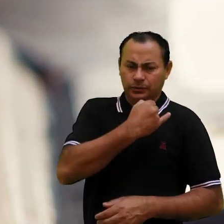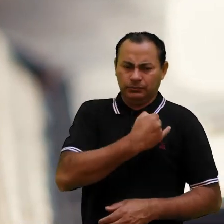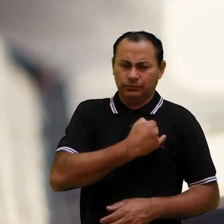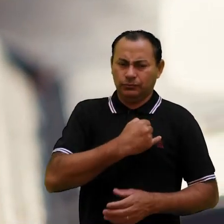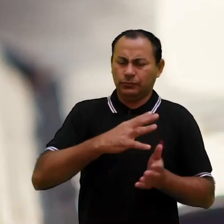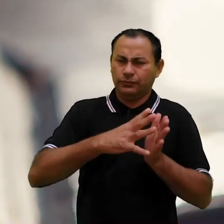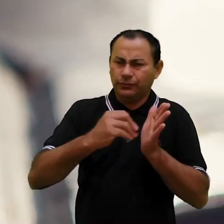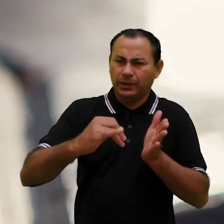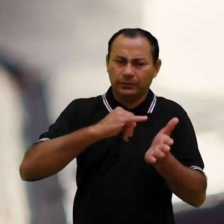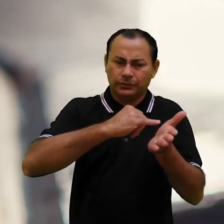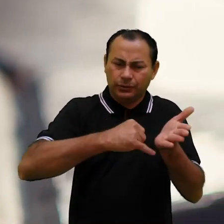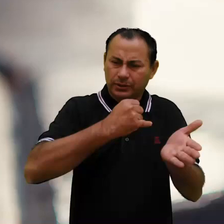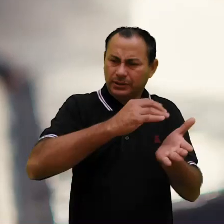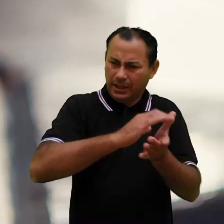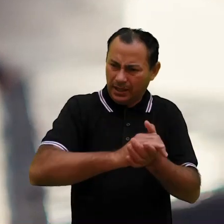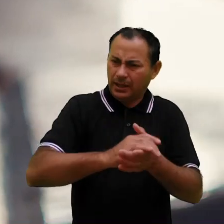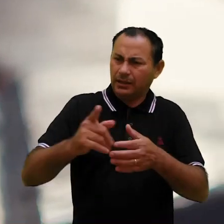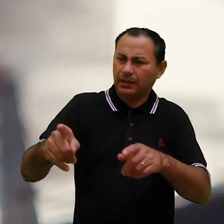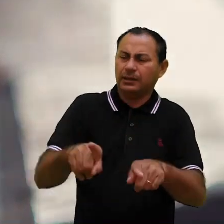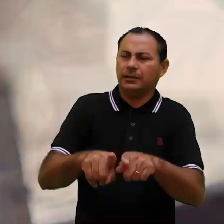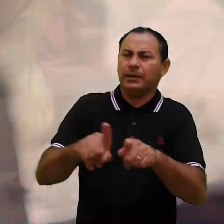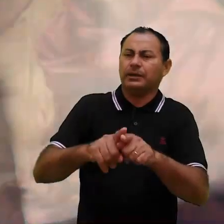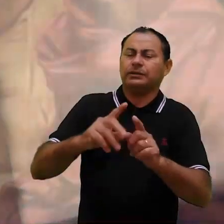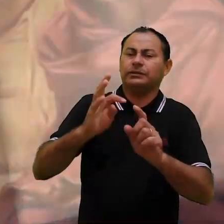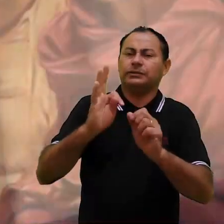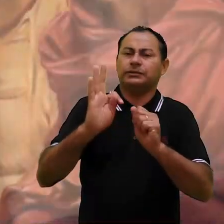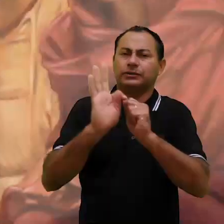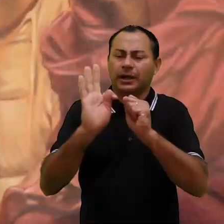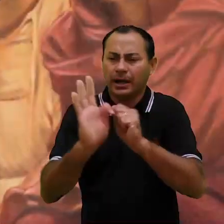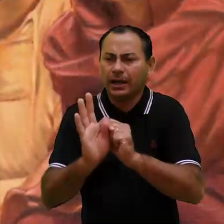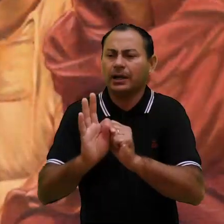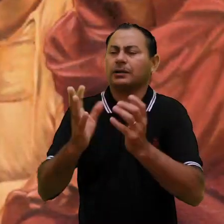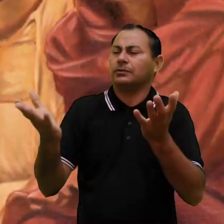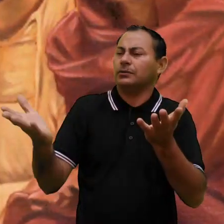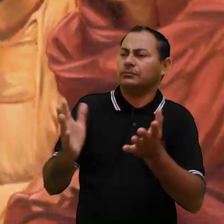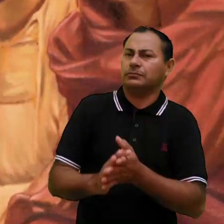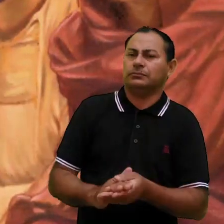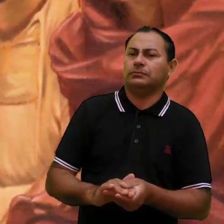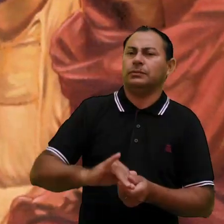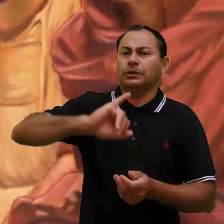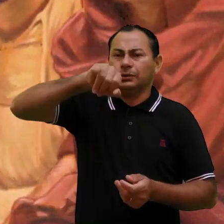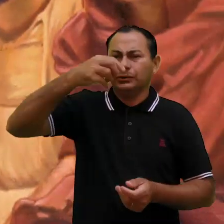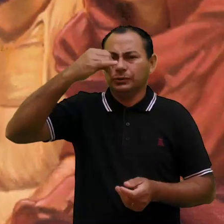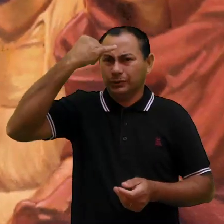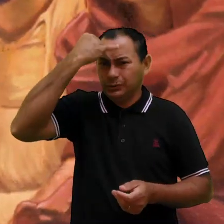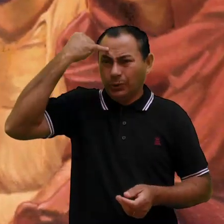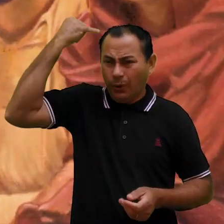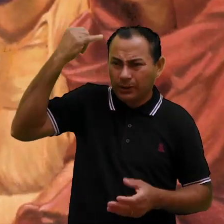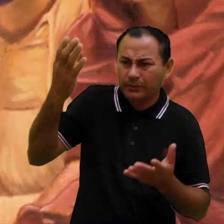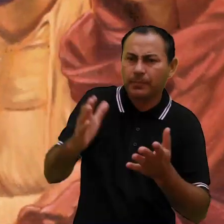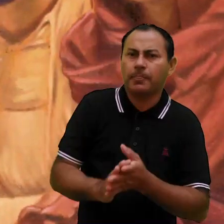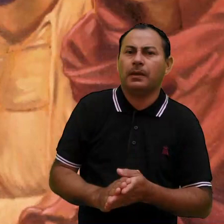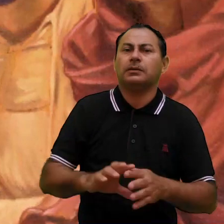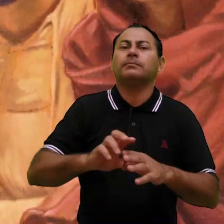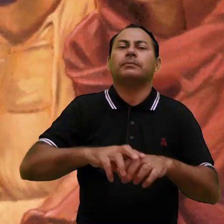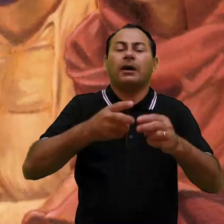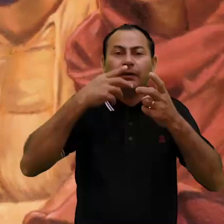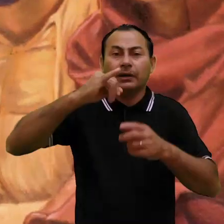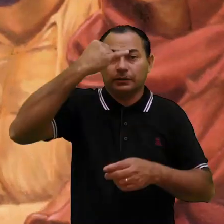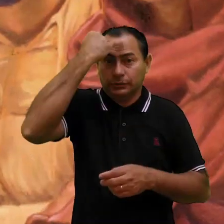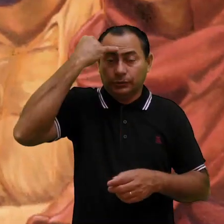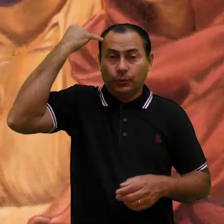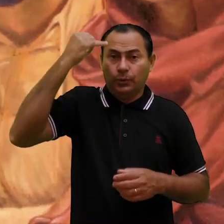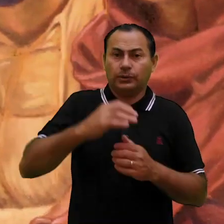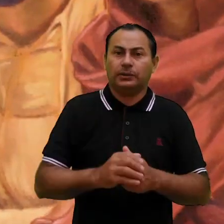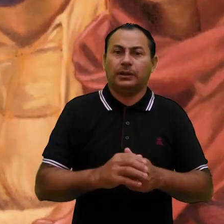Simão? Não estão aqui conosco as suas irmãs? Os estudiosos acreditam que este Judas, citado em Marcos